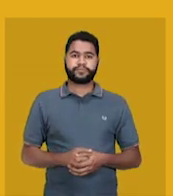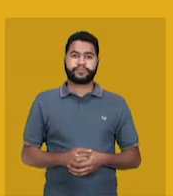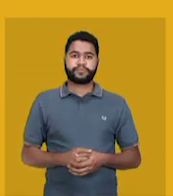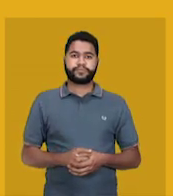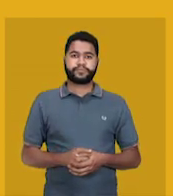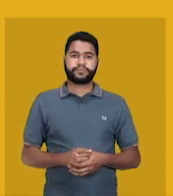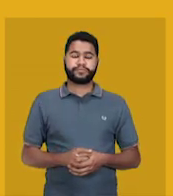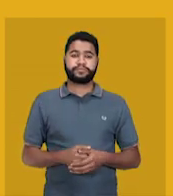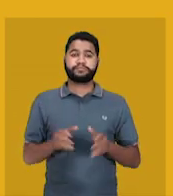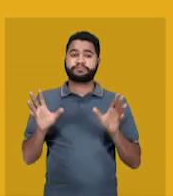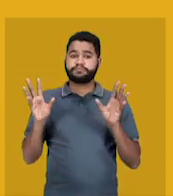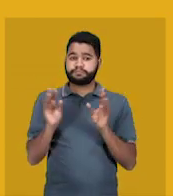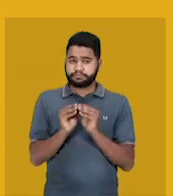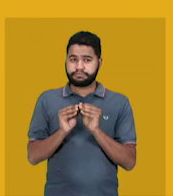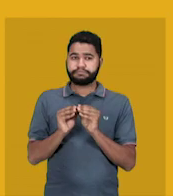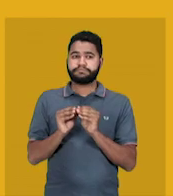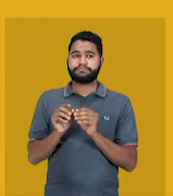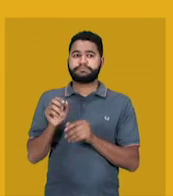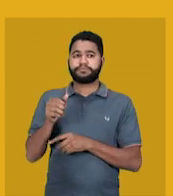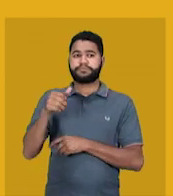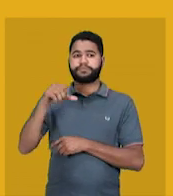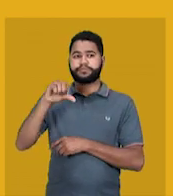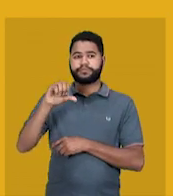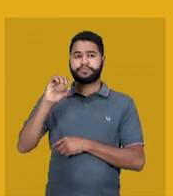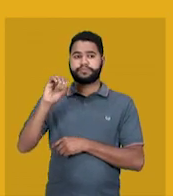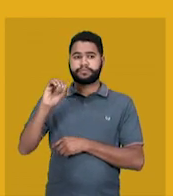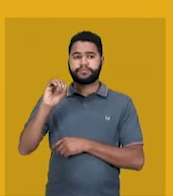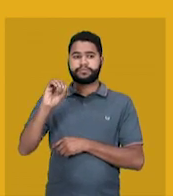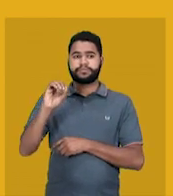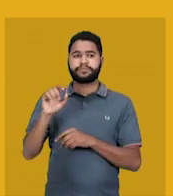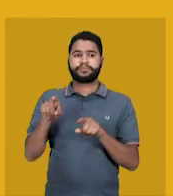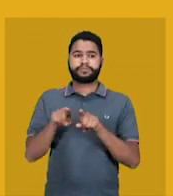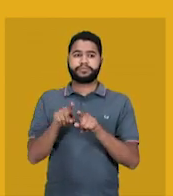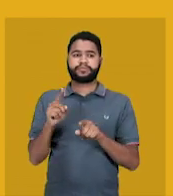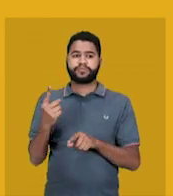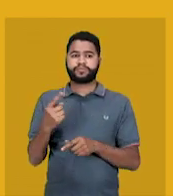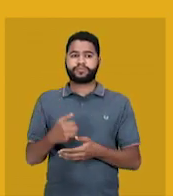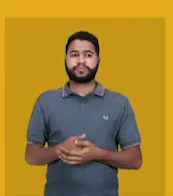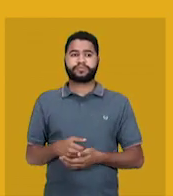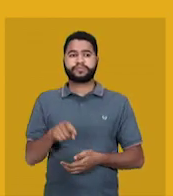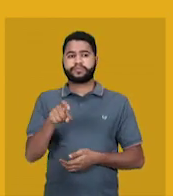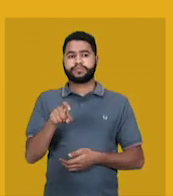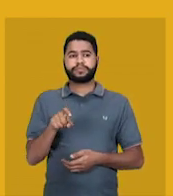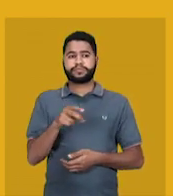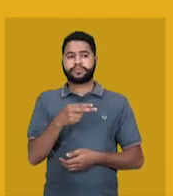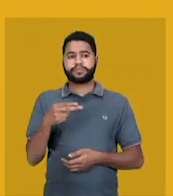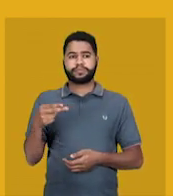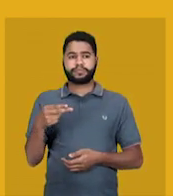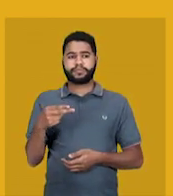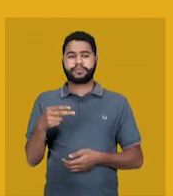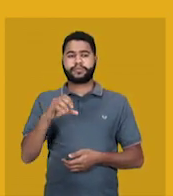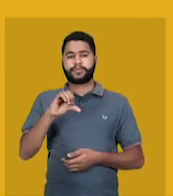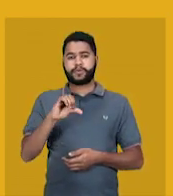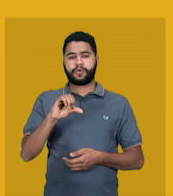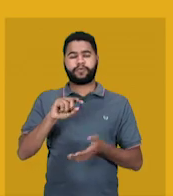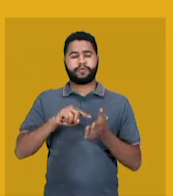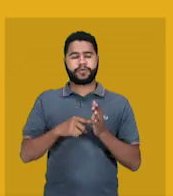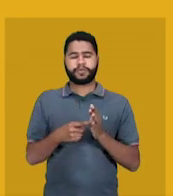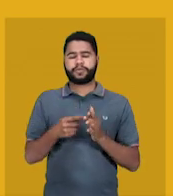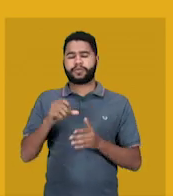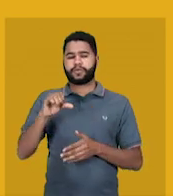eu simplifico aqui da 90 e que dá um X = 9,81